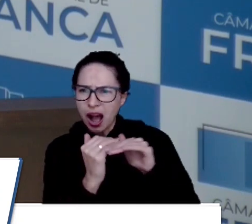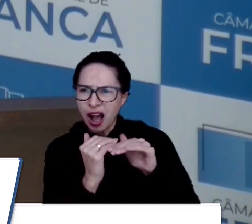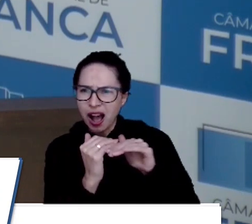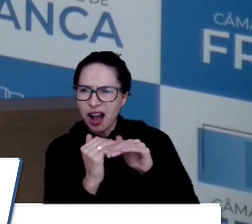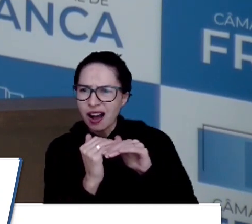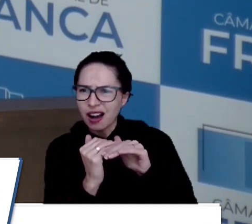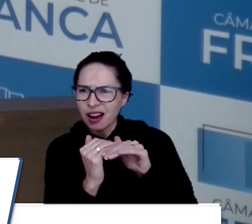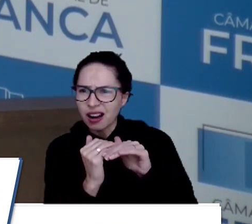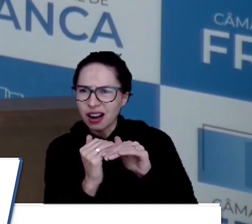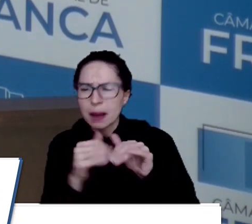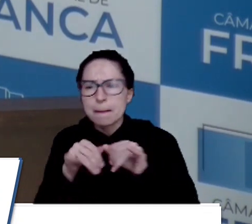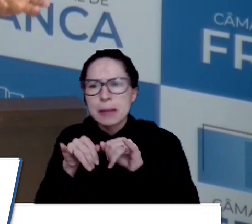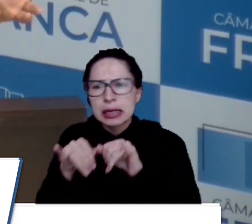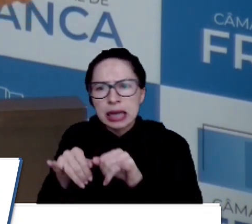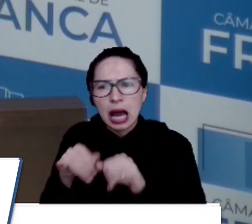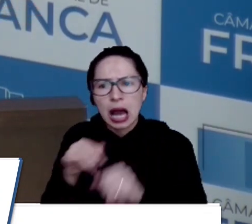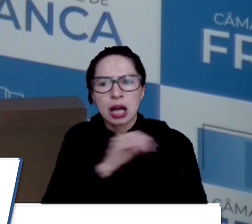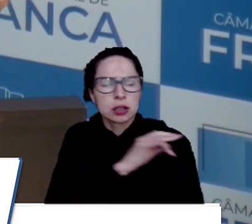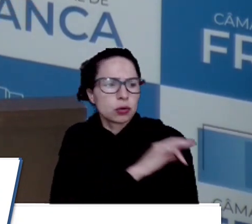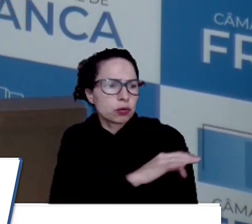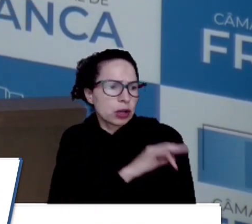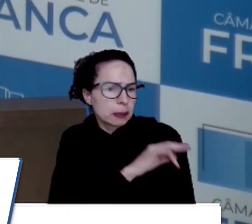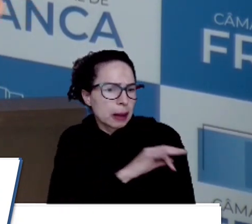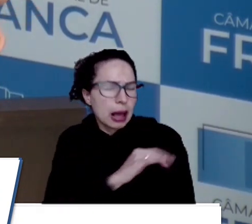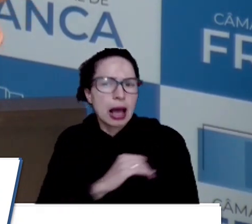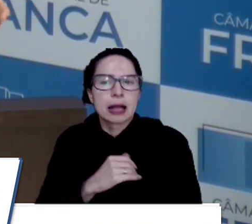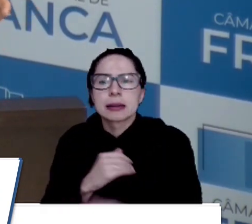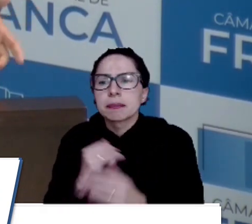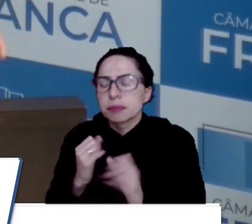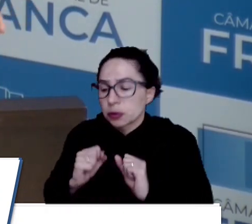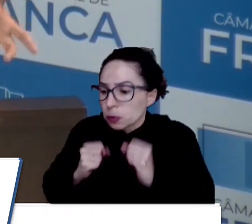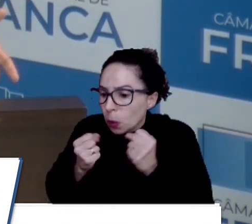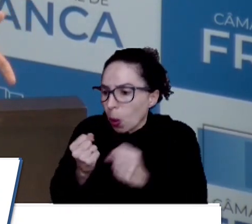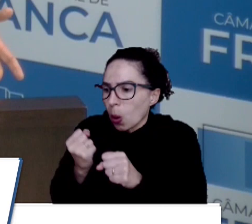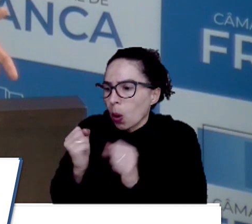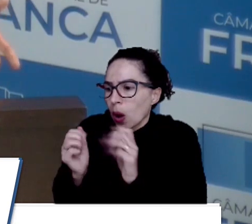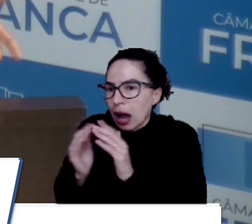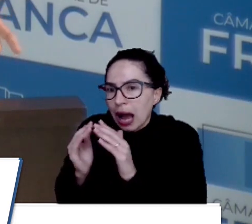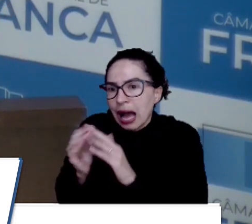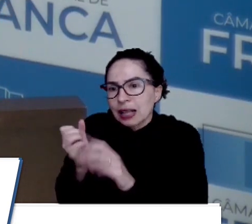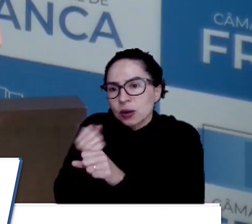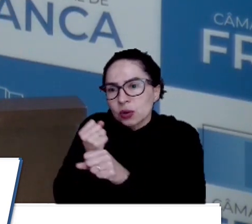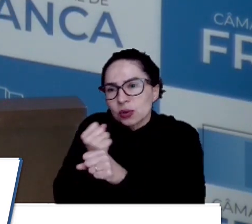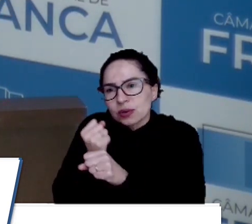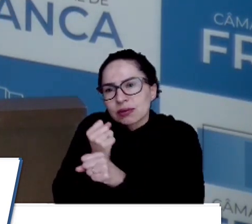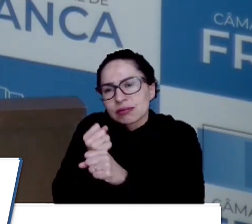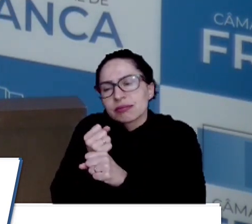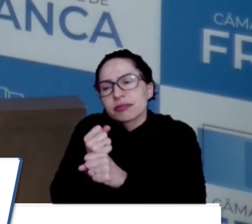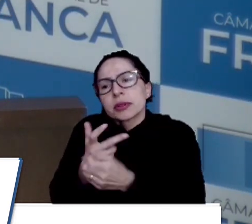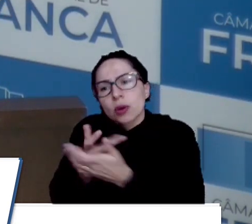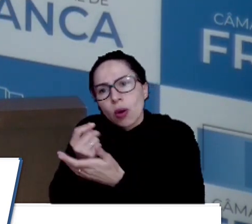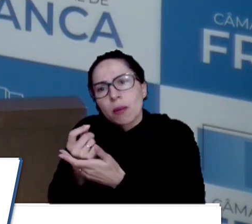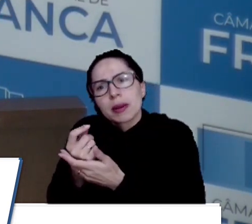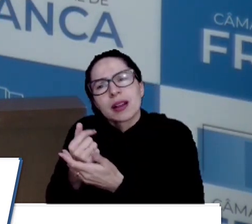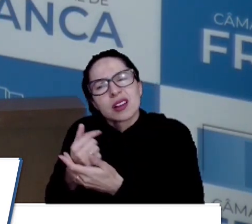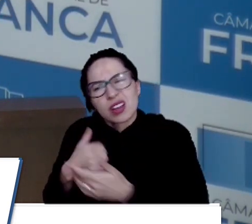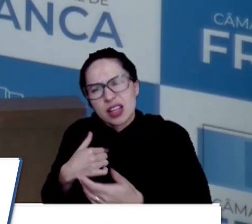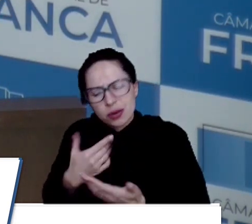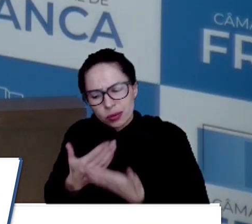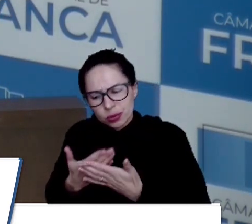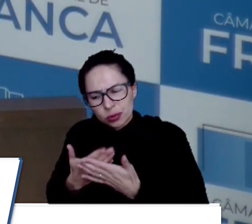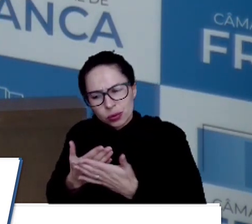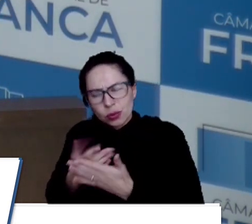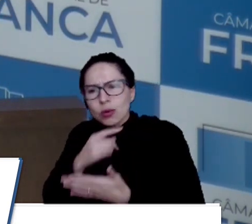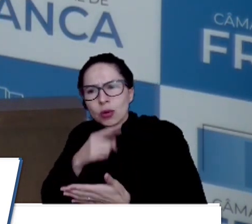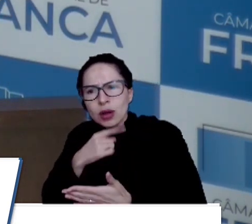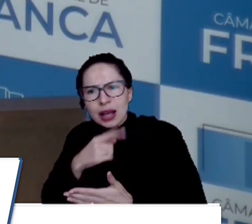supermercado, na farmácia, for construir a minha casinha, vou lá no material de construção? É justo, só porque eu não estudei, eu tenho que pagar imposto igual